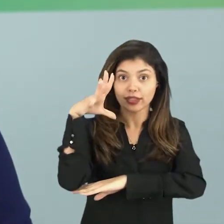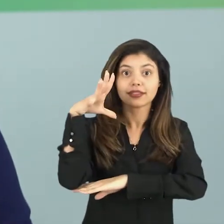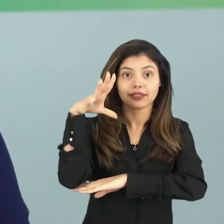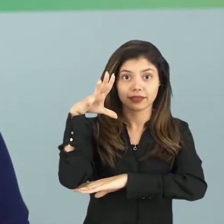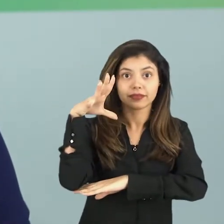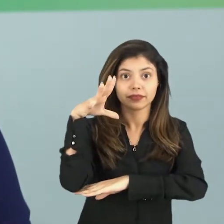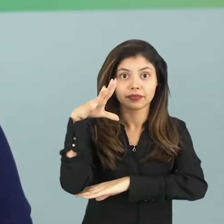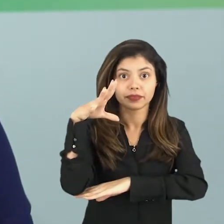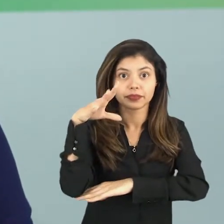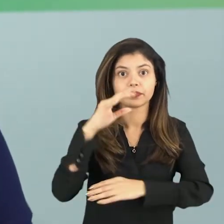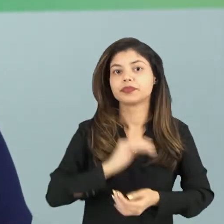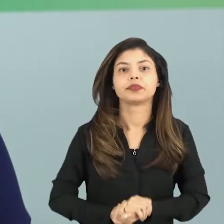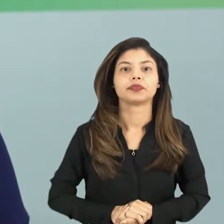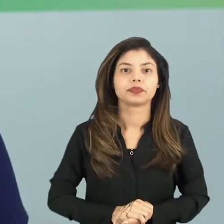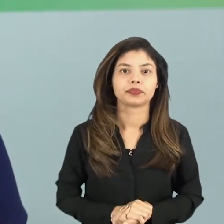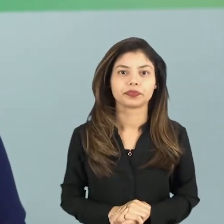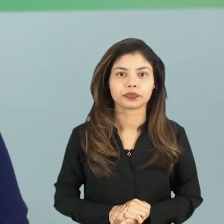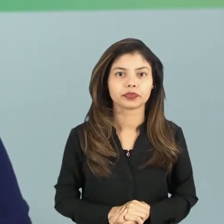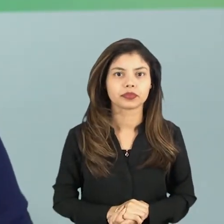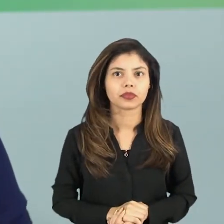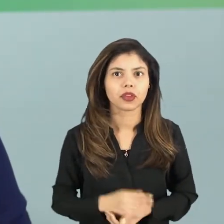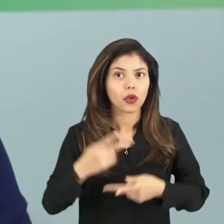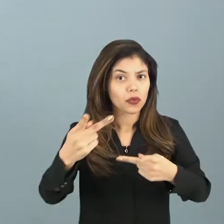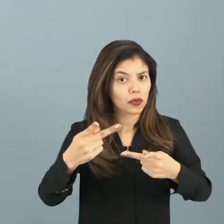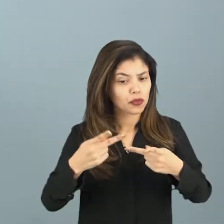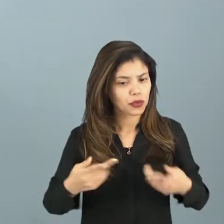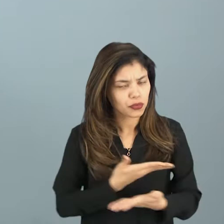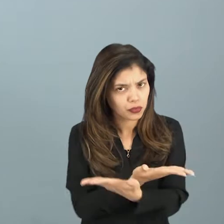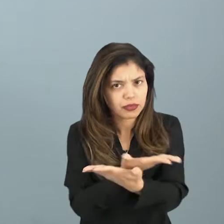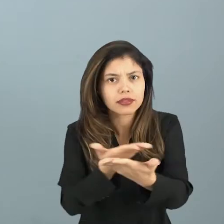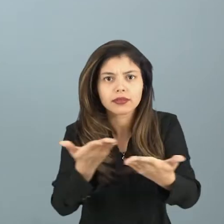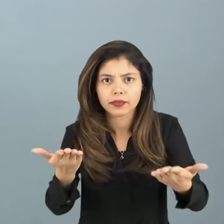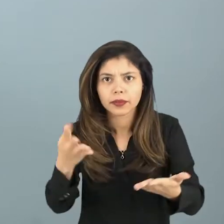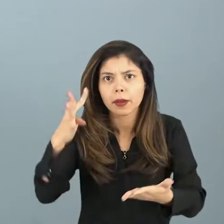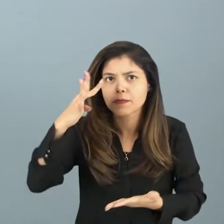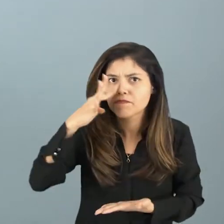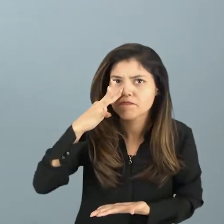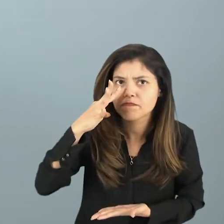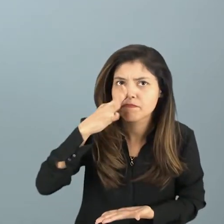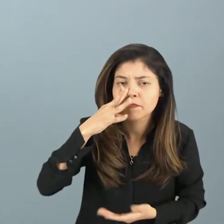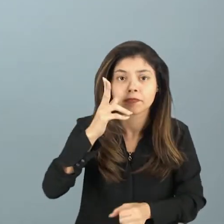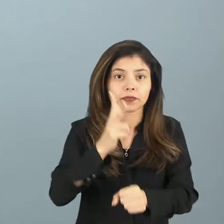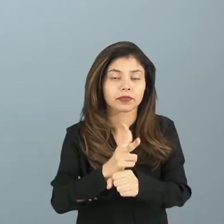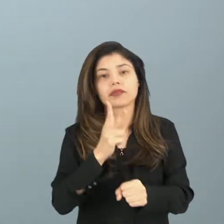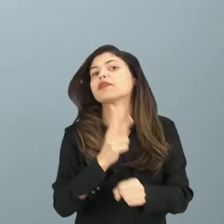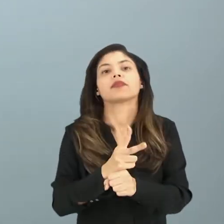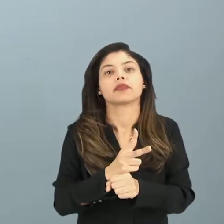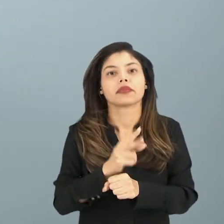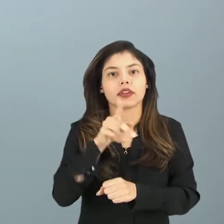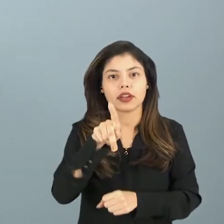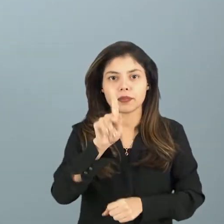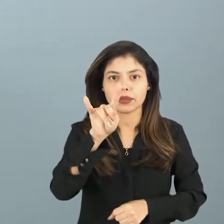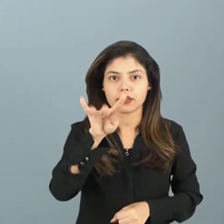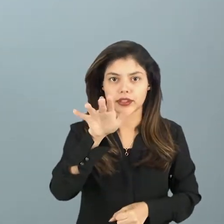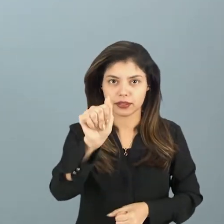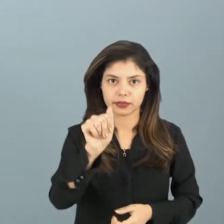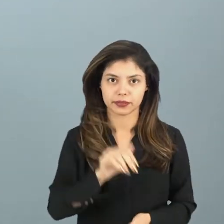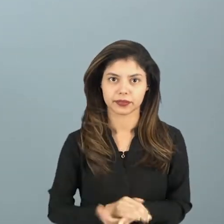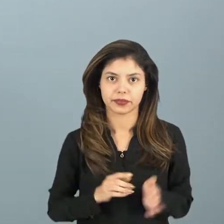luz, certo? Então, eu convido vocês a assistirem o vídeo da Kika,